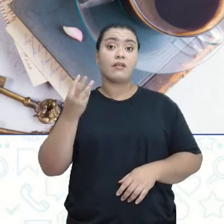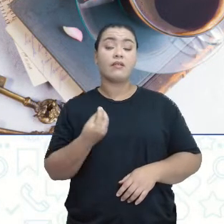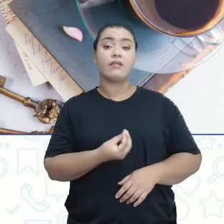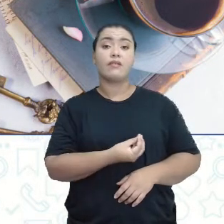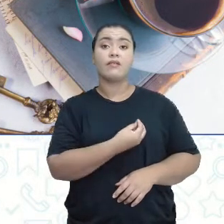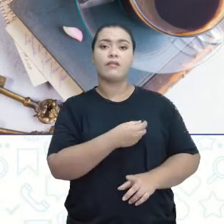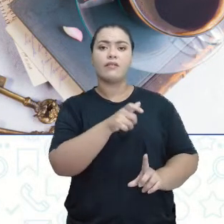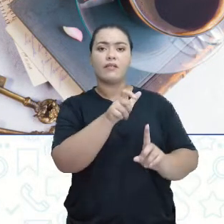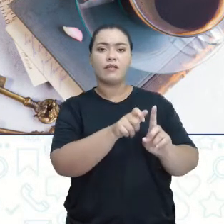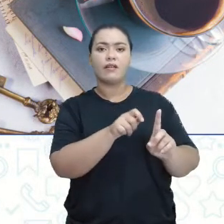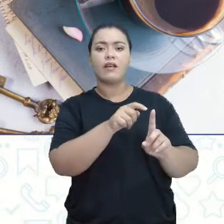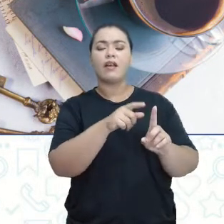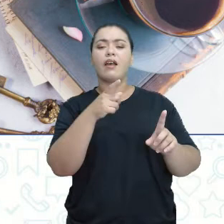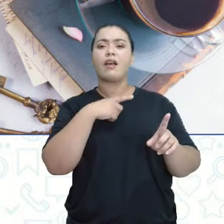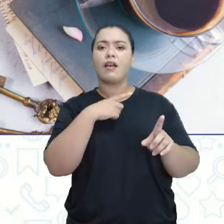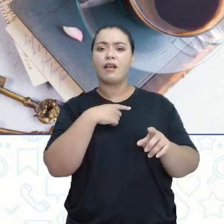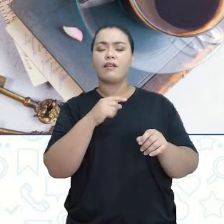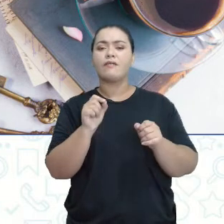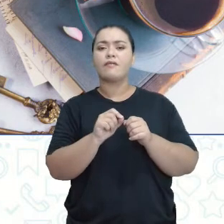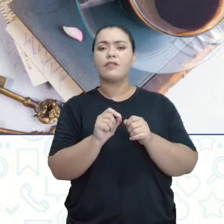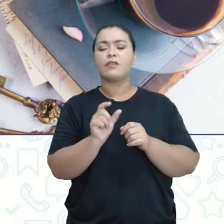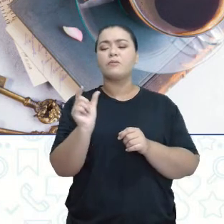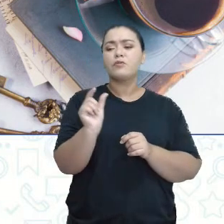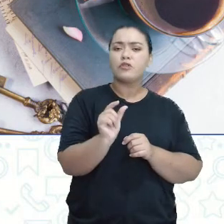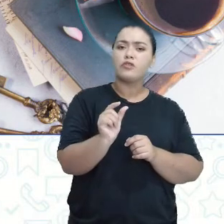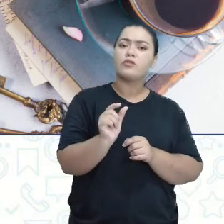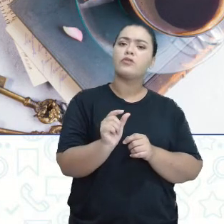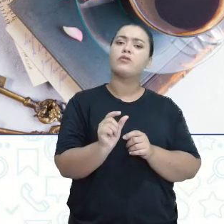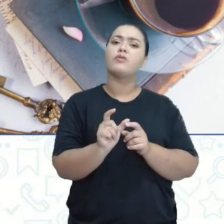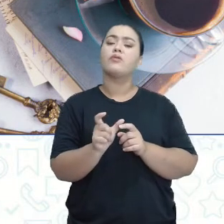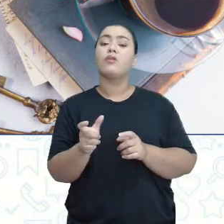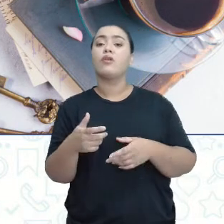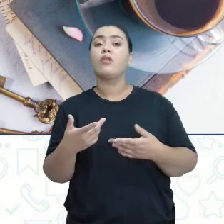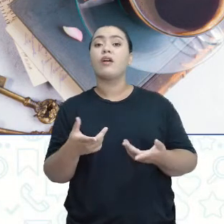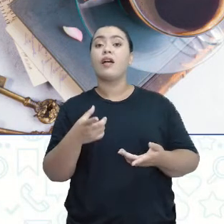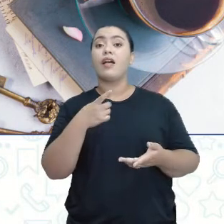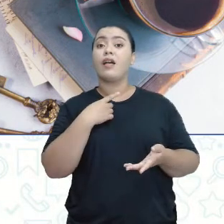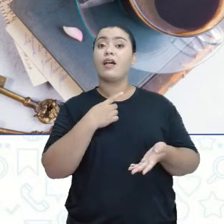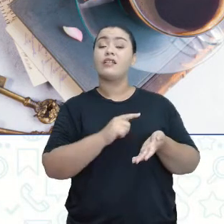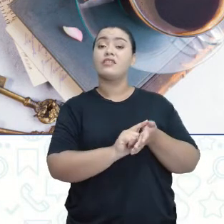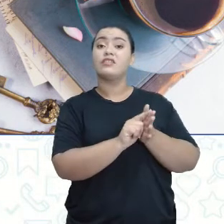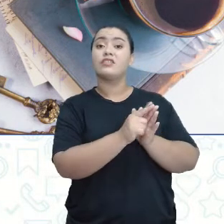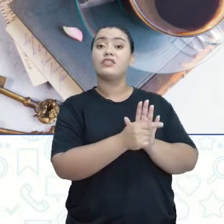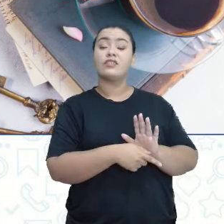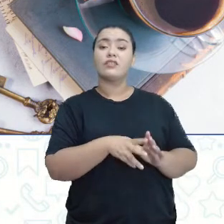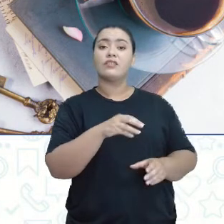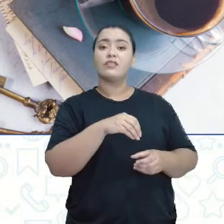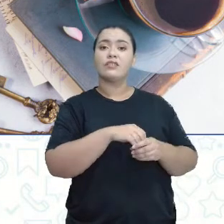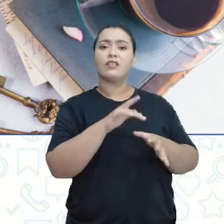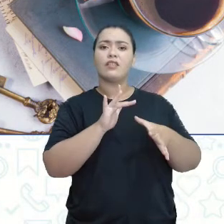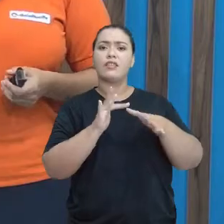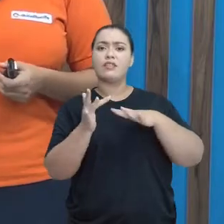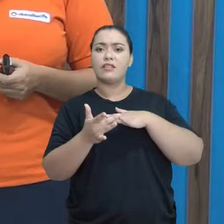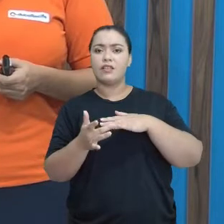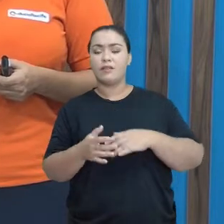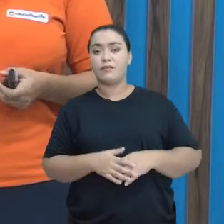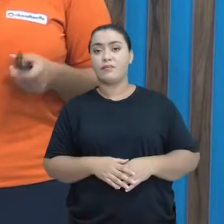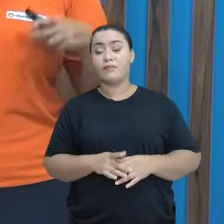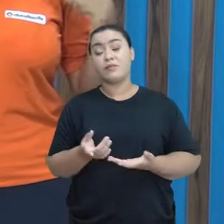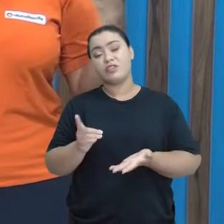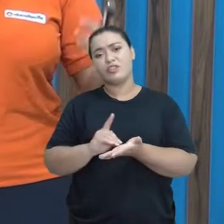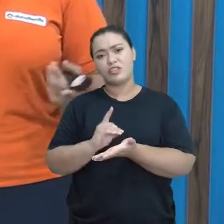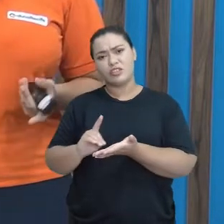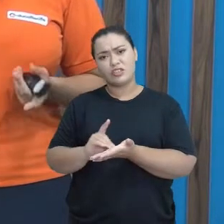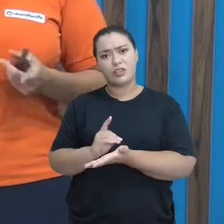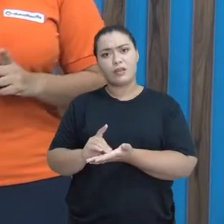ampliado a novas formas, como mini biografia, presentes em gêneros digitais. Então, assim, por exemplo, a gente tem